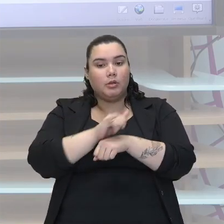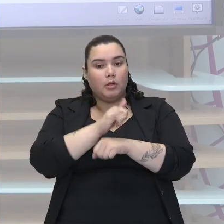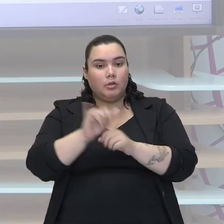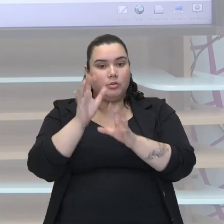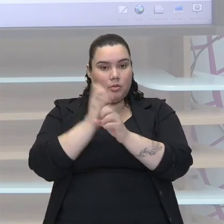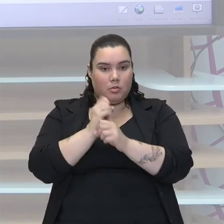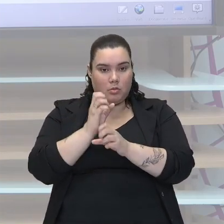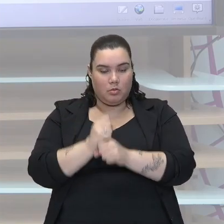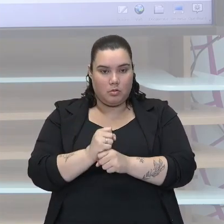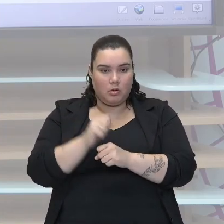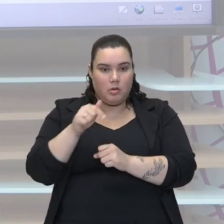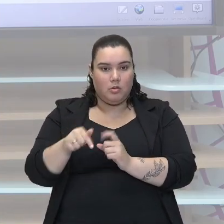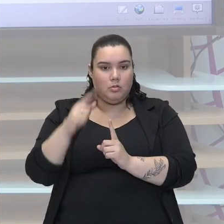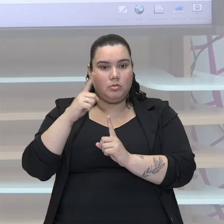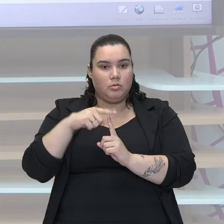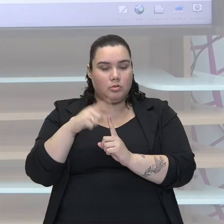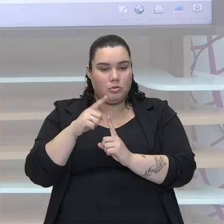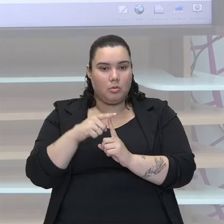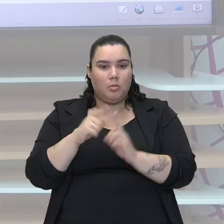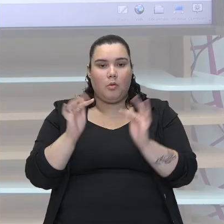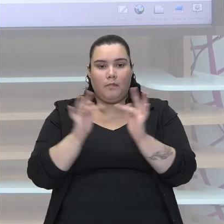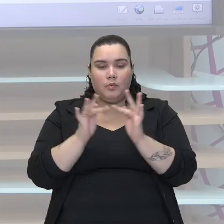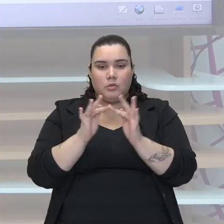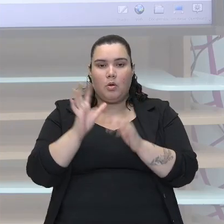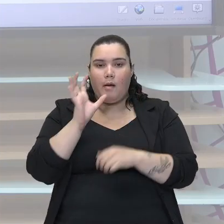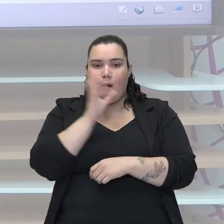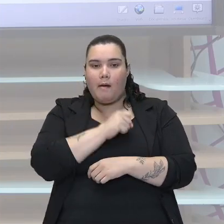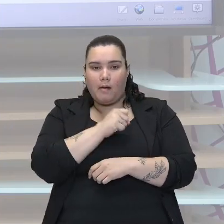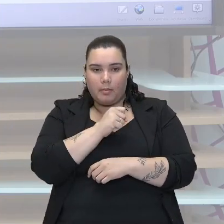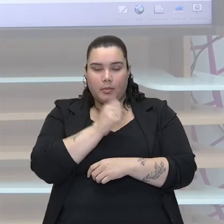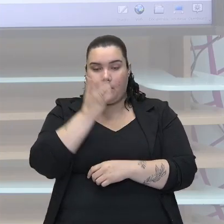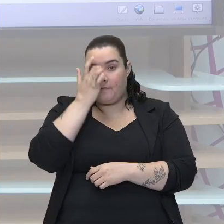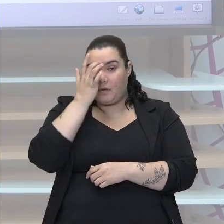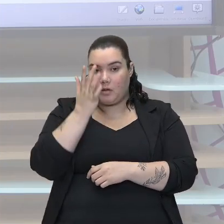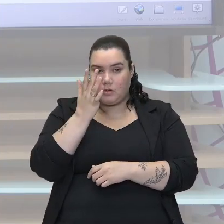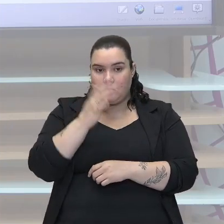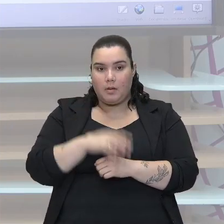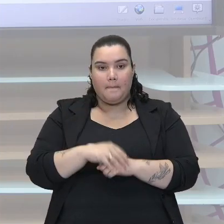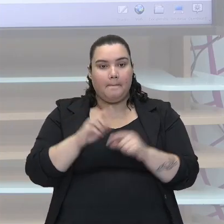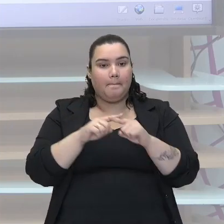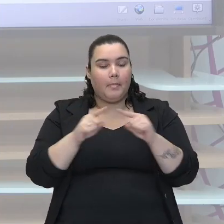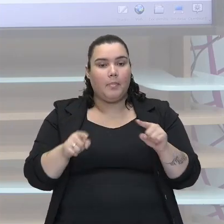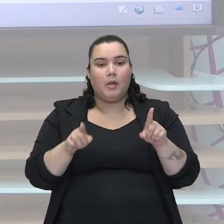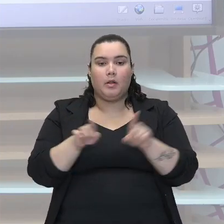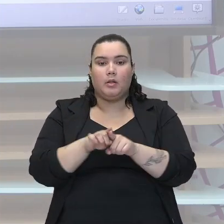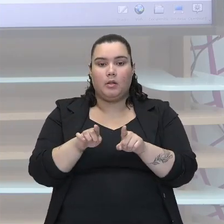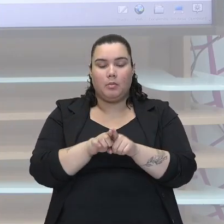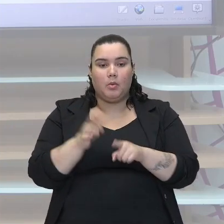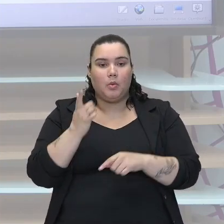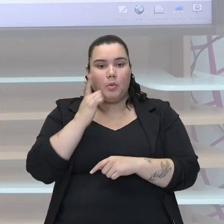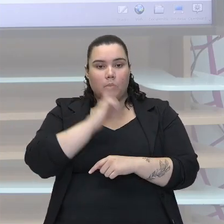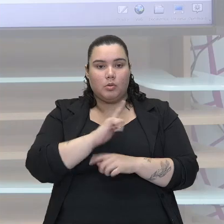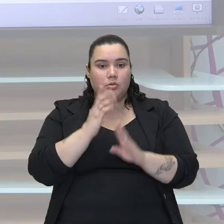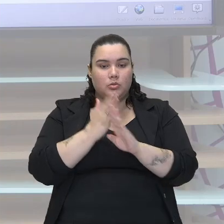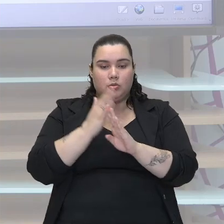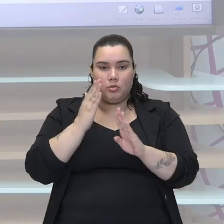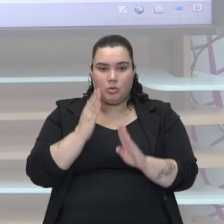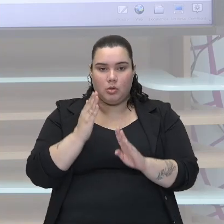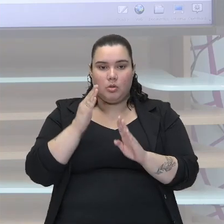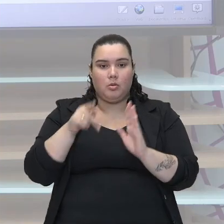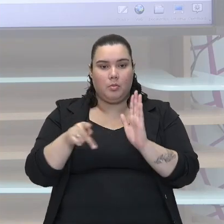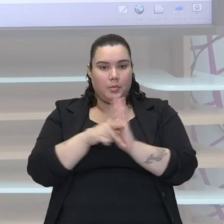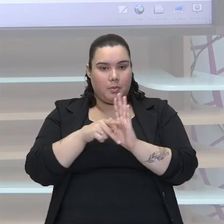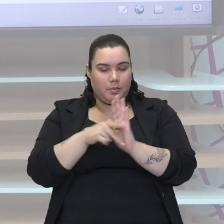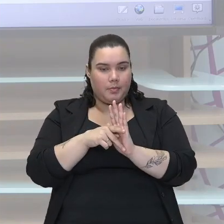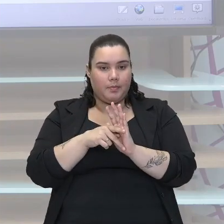poder calcular esse x de uma maneira mais rápida ou mais fácil. Mas a gente também consegue identificar os